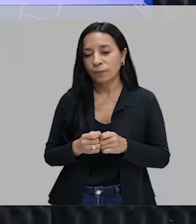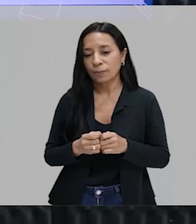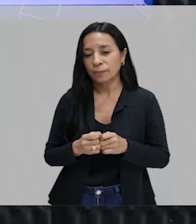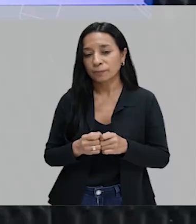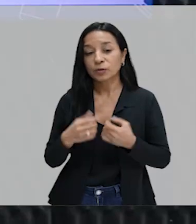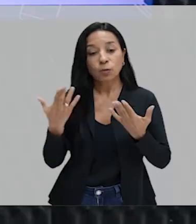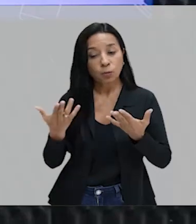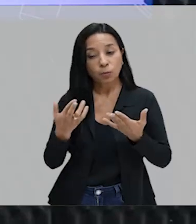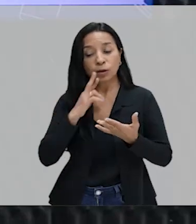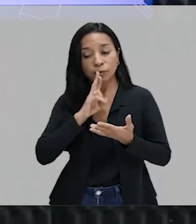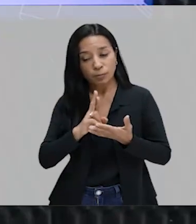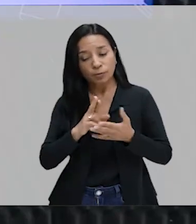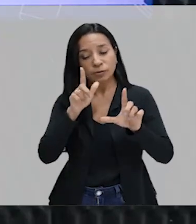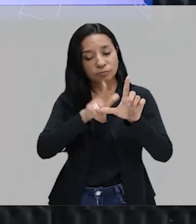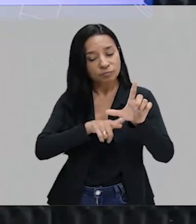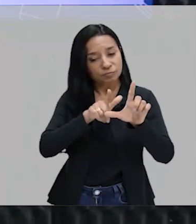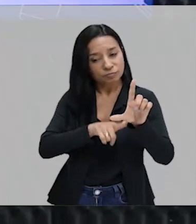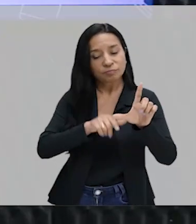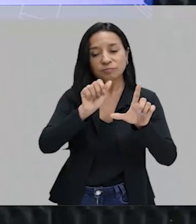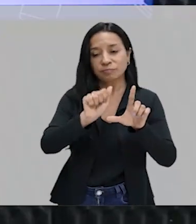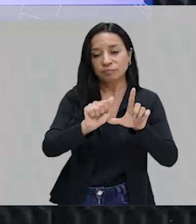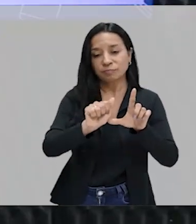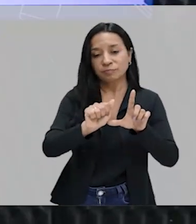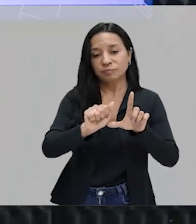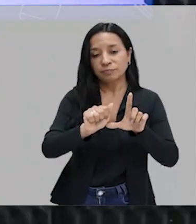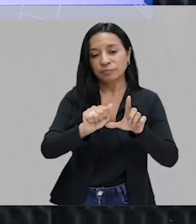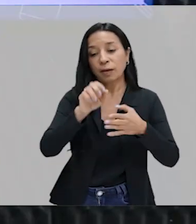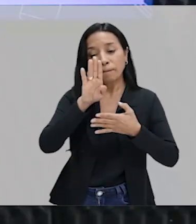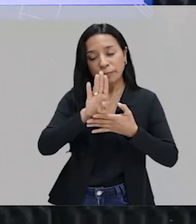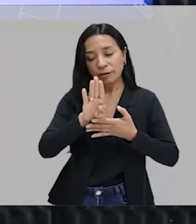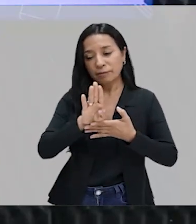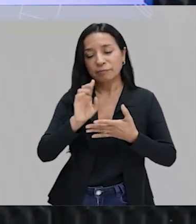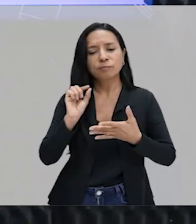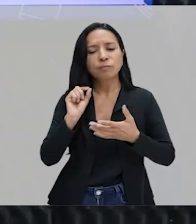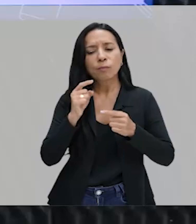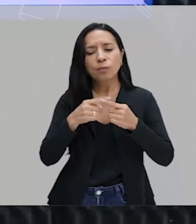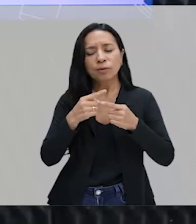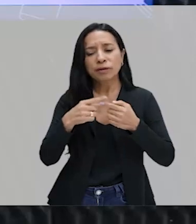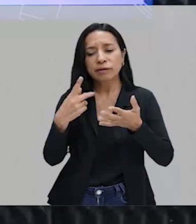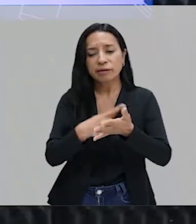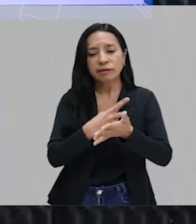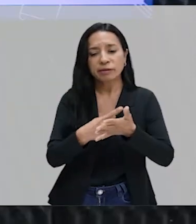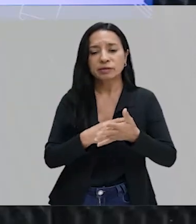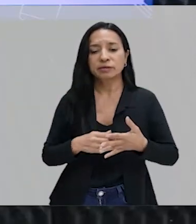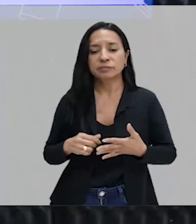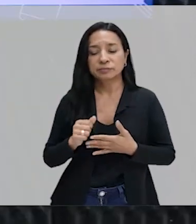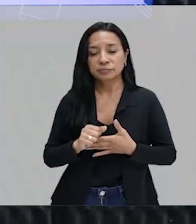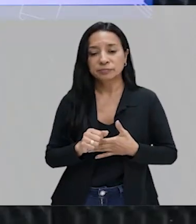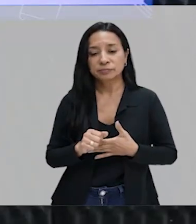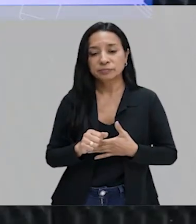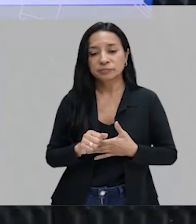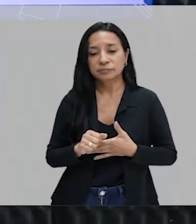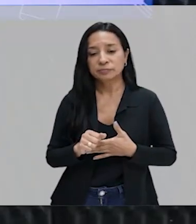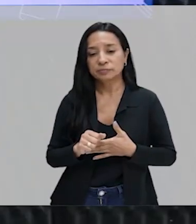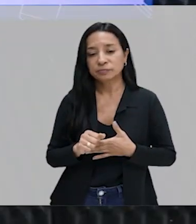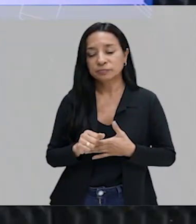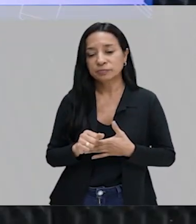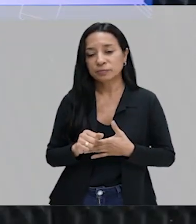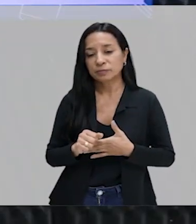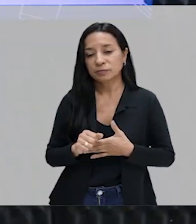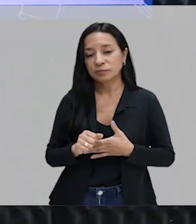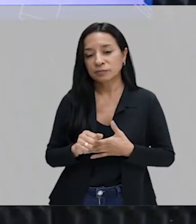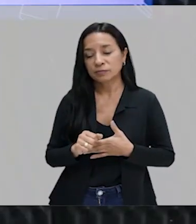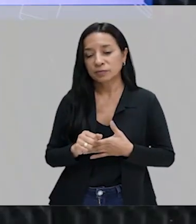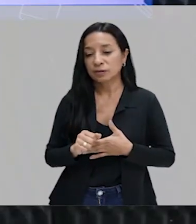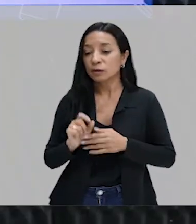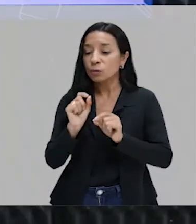resposta, letra A. Letra B, vamos olhar os distratores. O fim da corrida armamentista, aquela corrida clássica, tudo